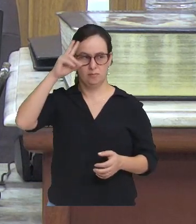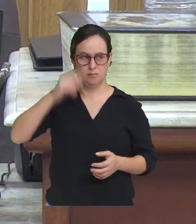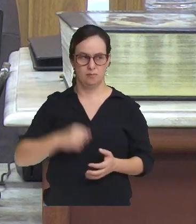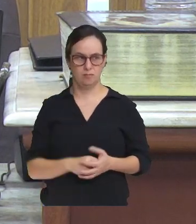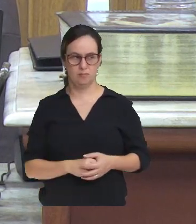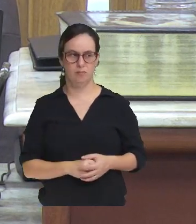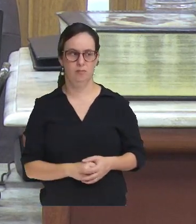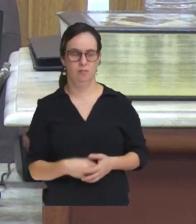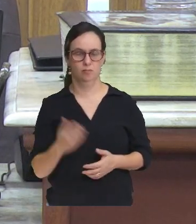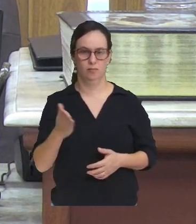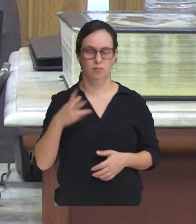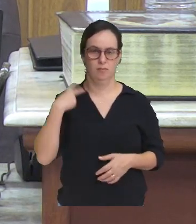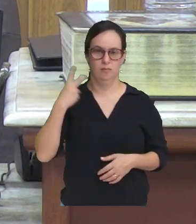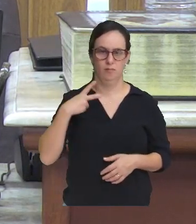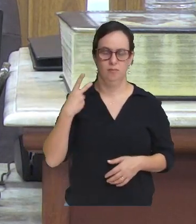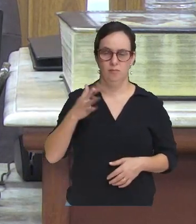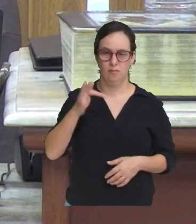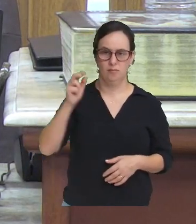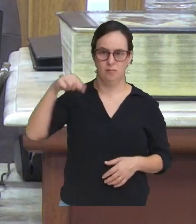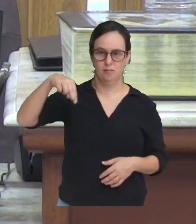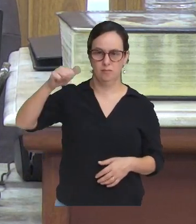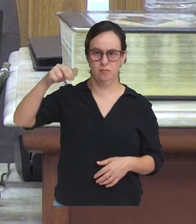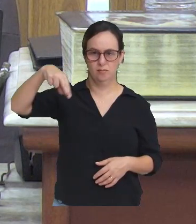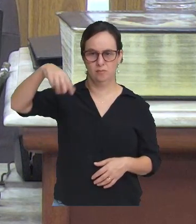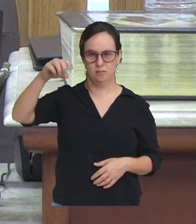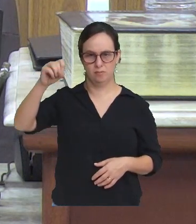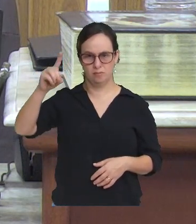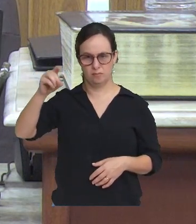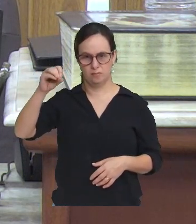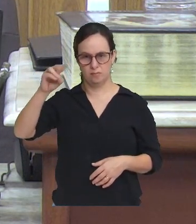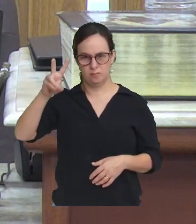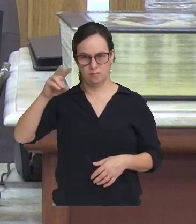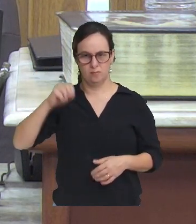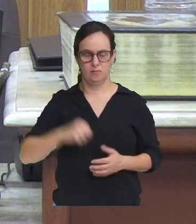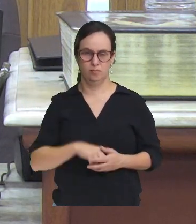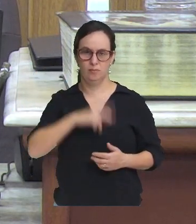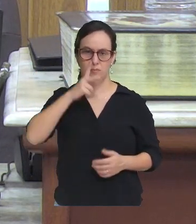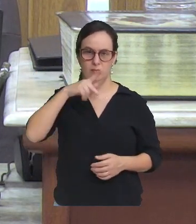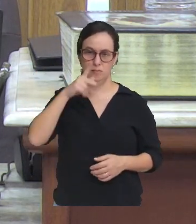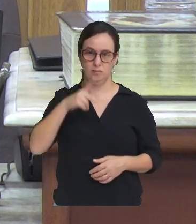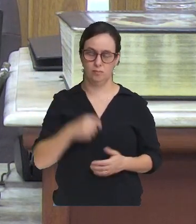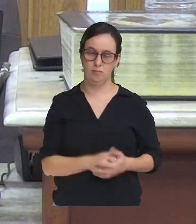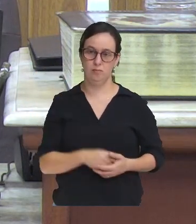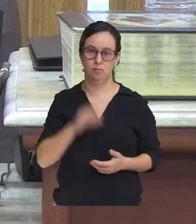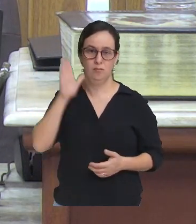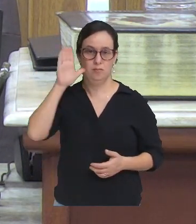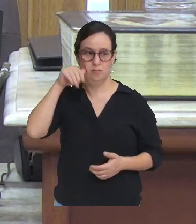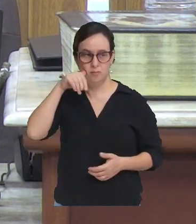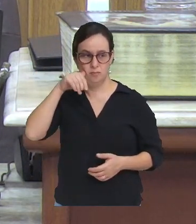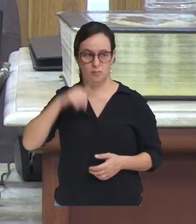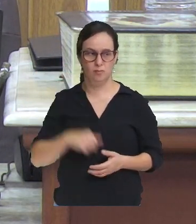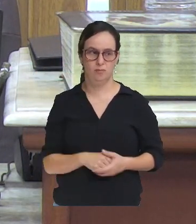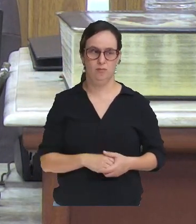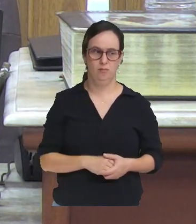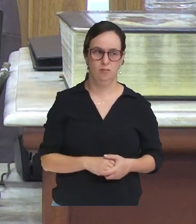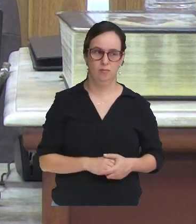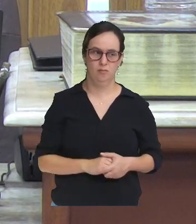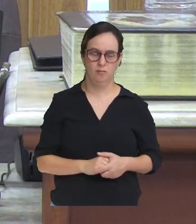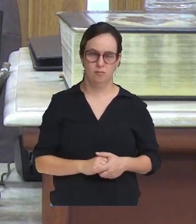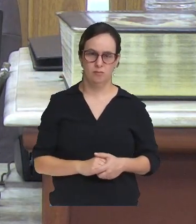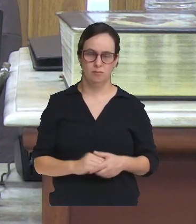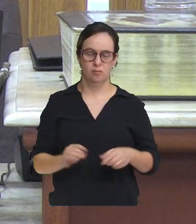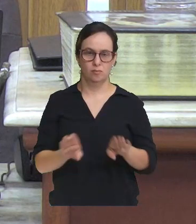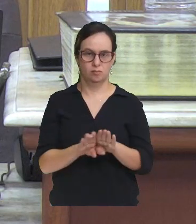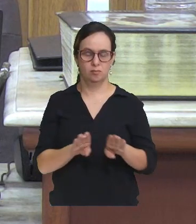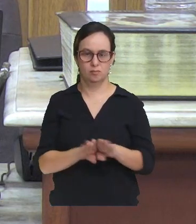Vieira falou a respeito dos funcionários, que também têm feito um trabalho muito bacana quanto à aplicabilidade do recurso público aqui